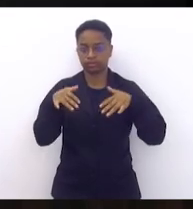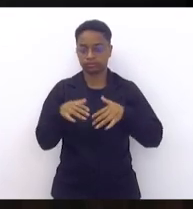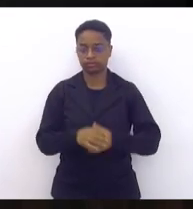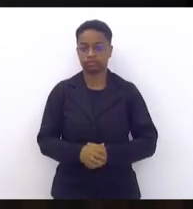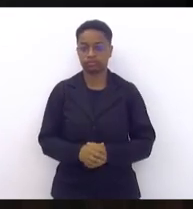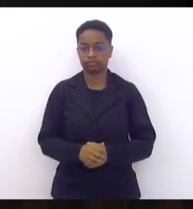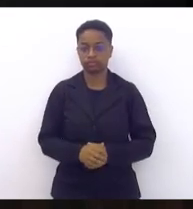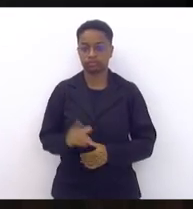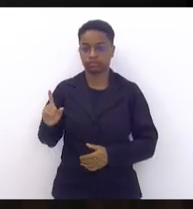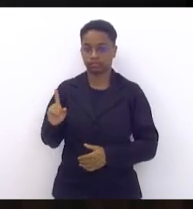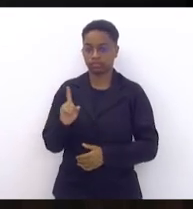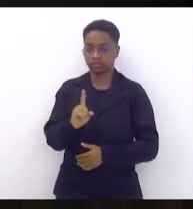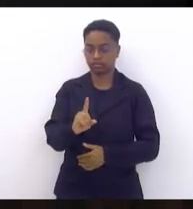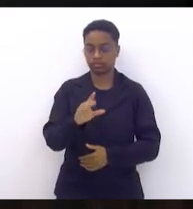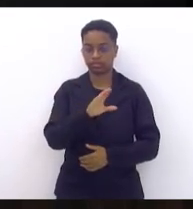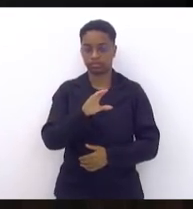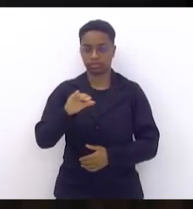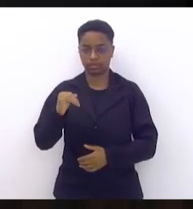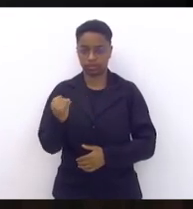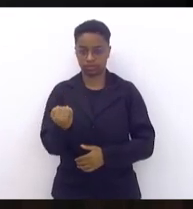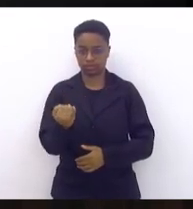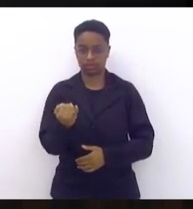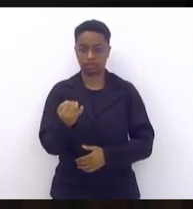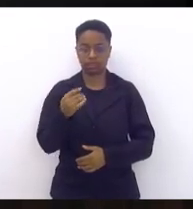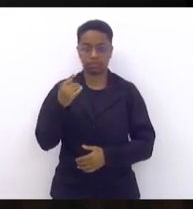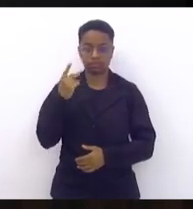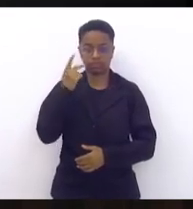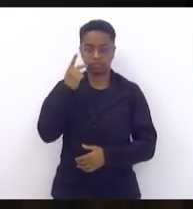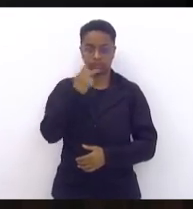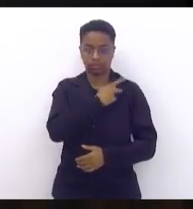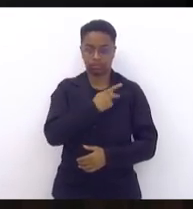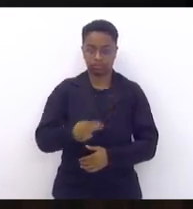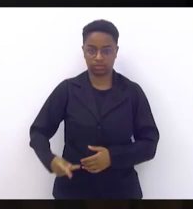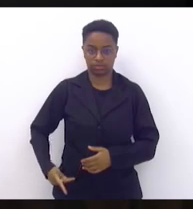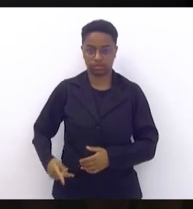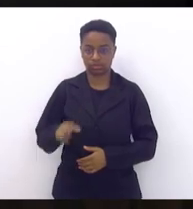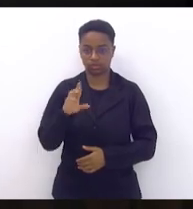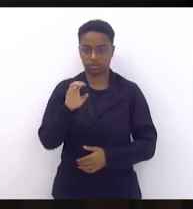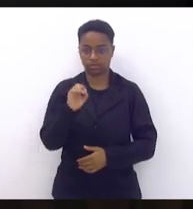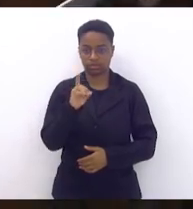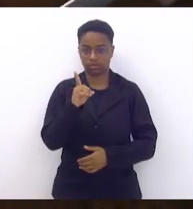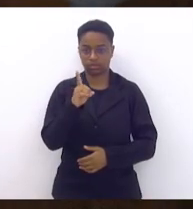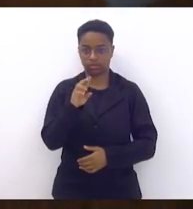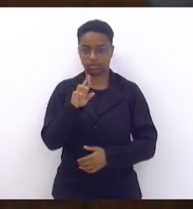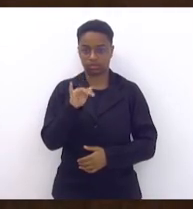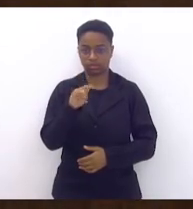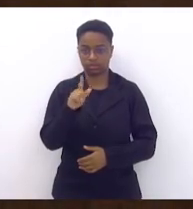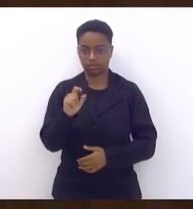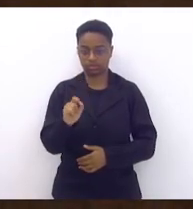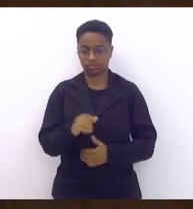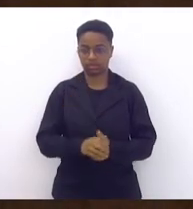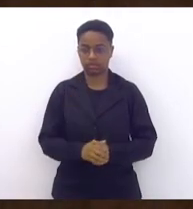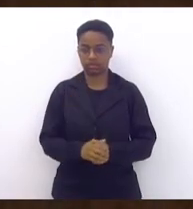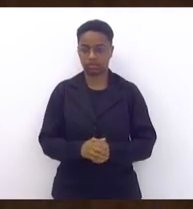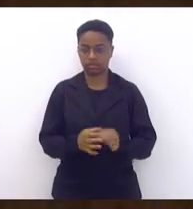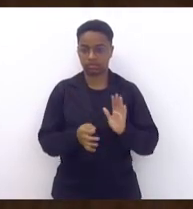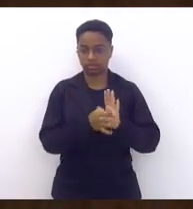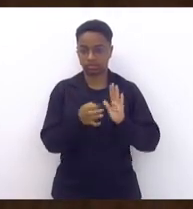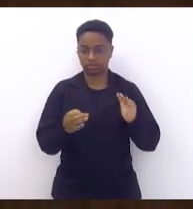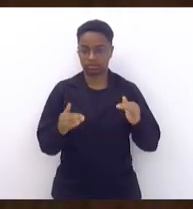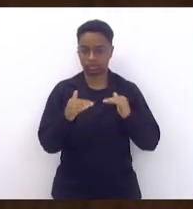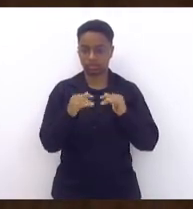parecer pela Comissão de Constituição e Justiça, nosso presidente, deputado Rodrigo Amorim. Senhor presidente, parecer é favorável